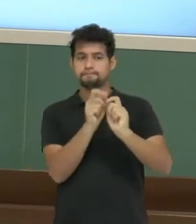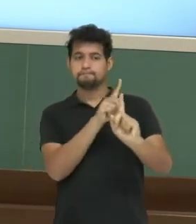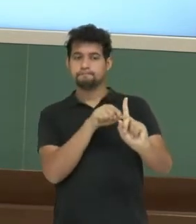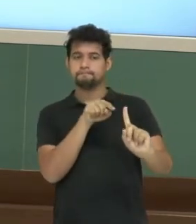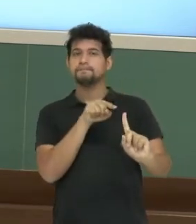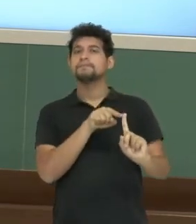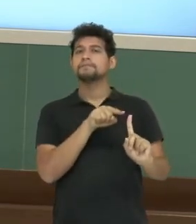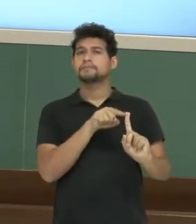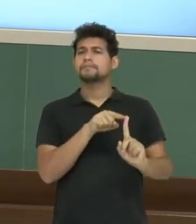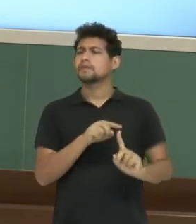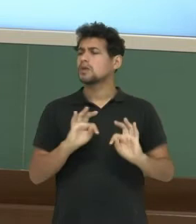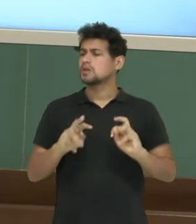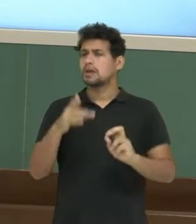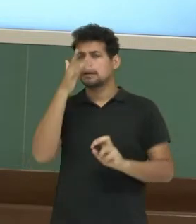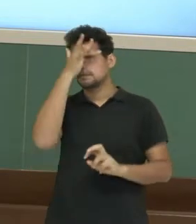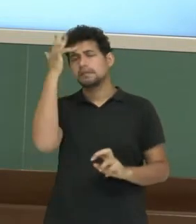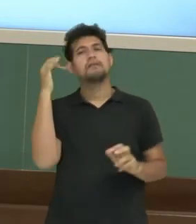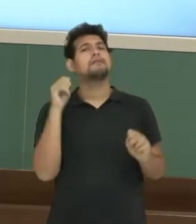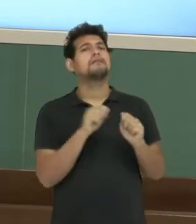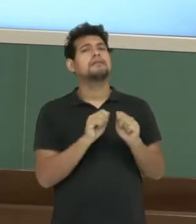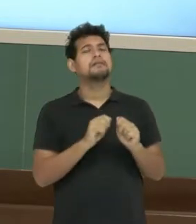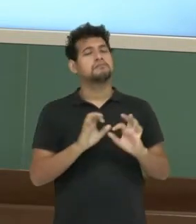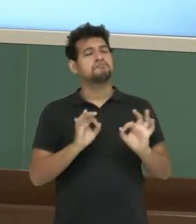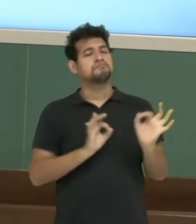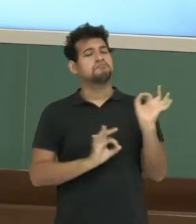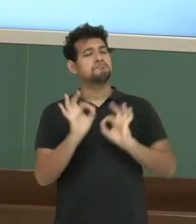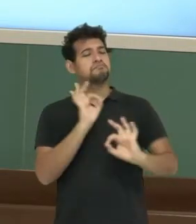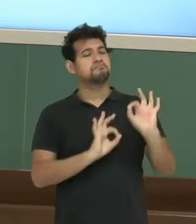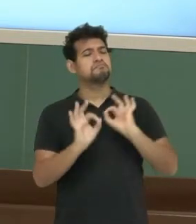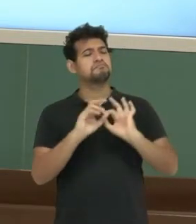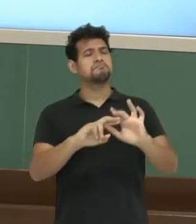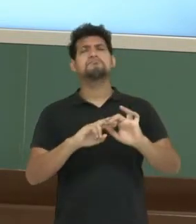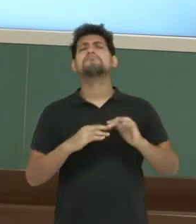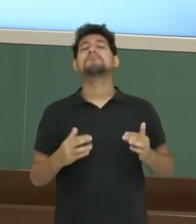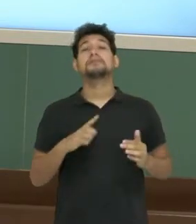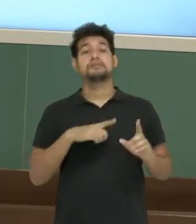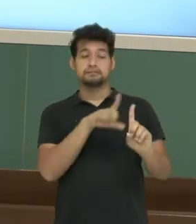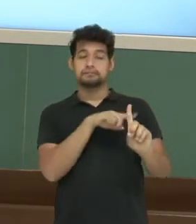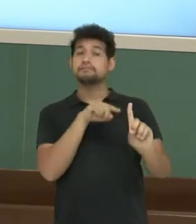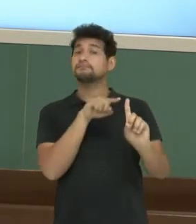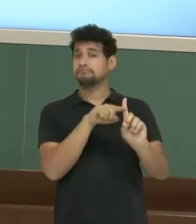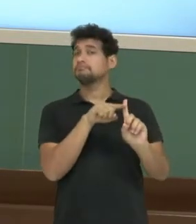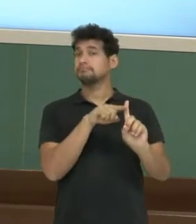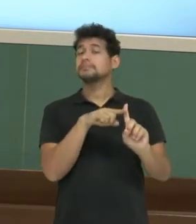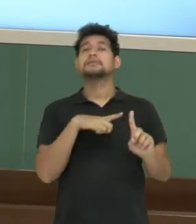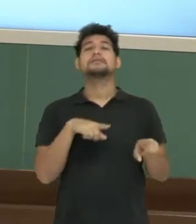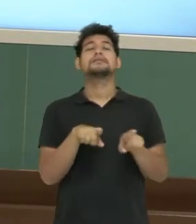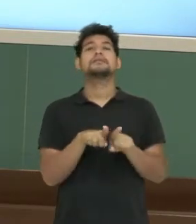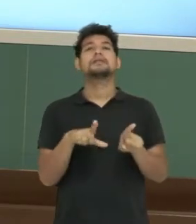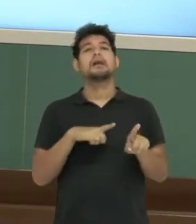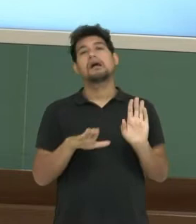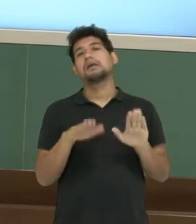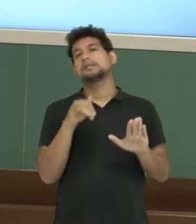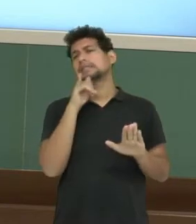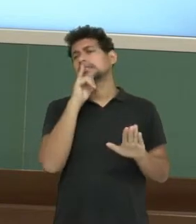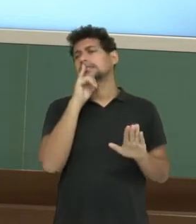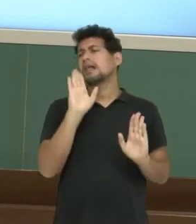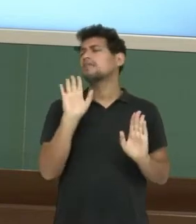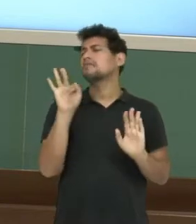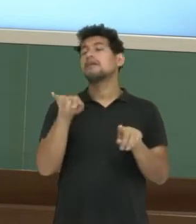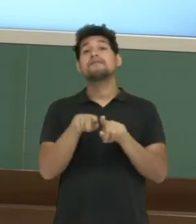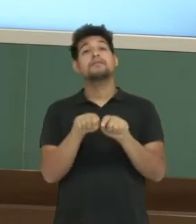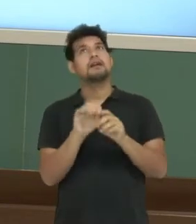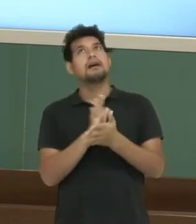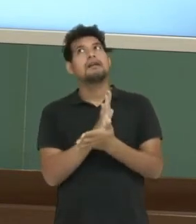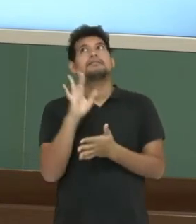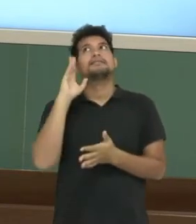objetivo. Aí todo mundo vai estar cumprindo essa organização, por quê? Porque tem uma finalidade, tem um objetivo, tem de repente lá no final a realização de